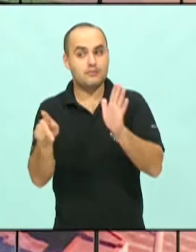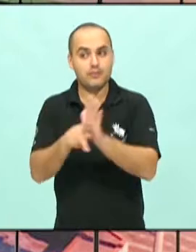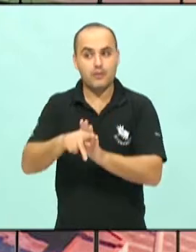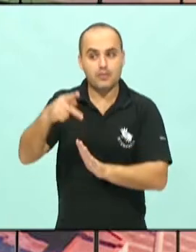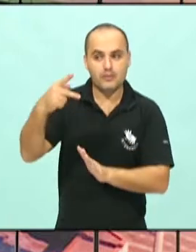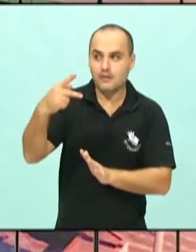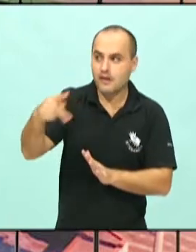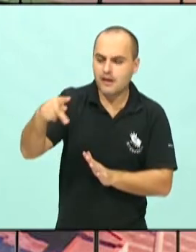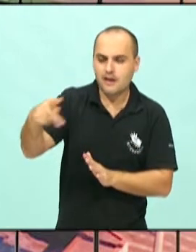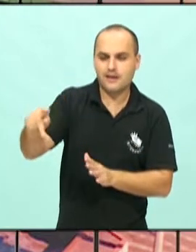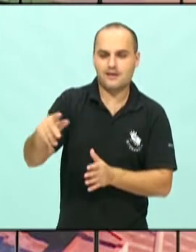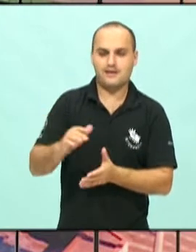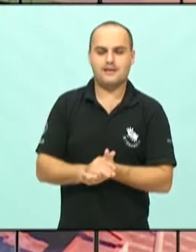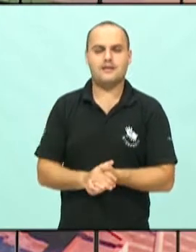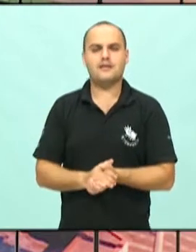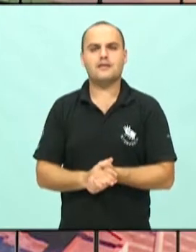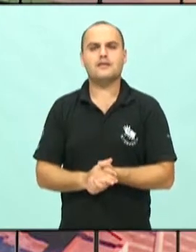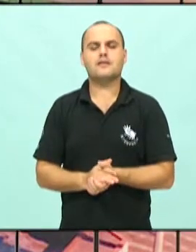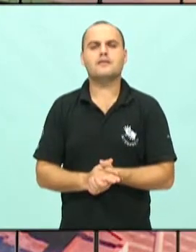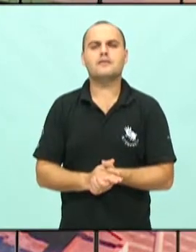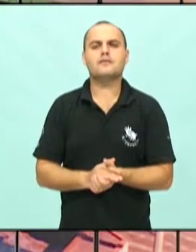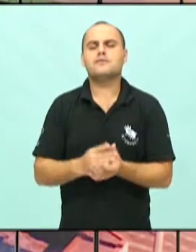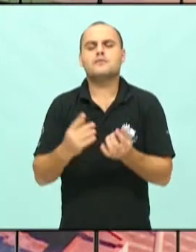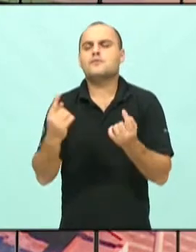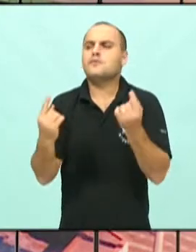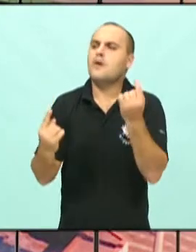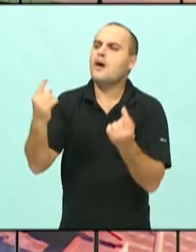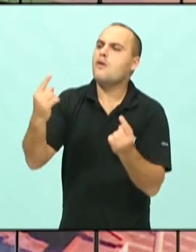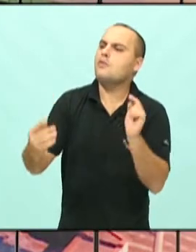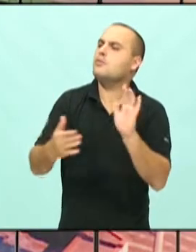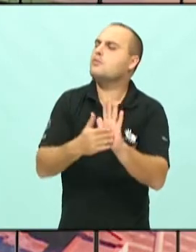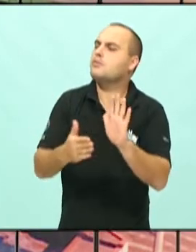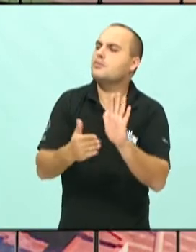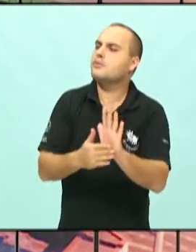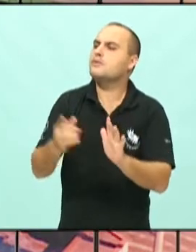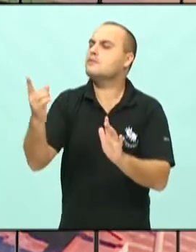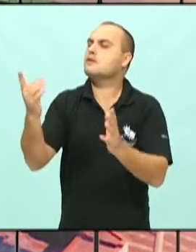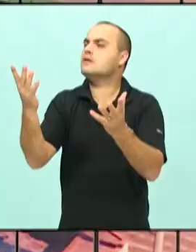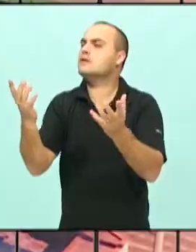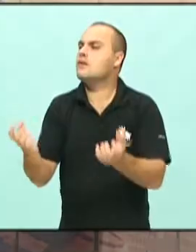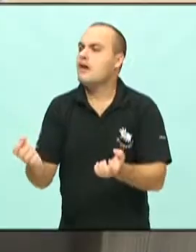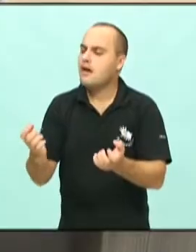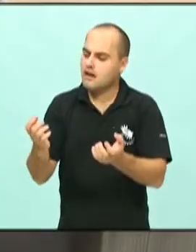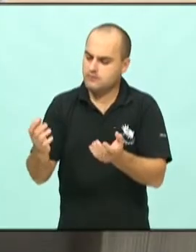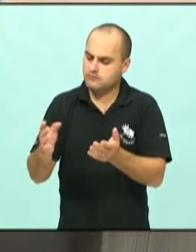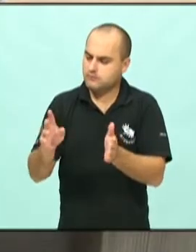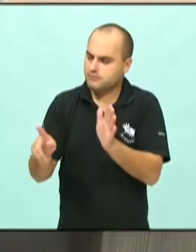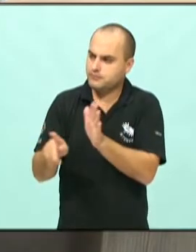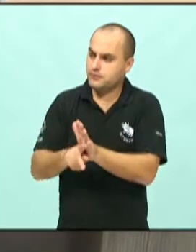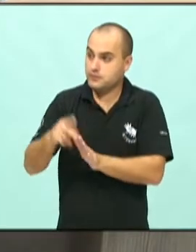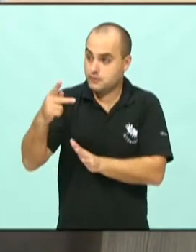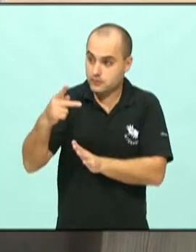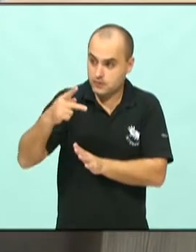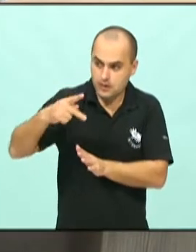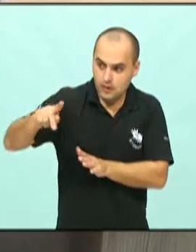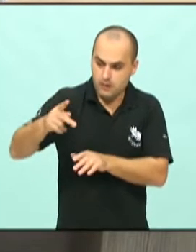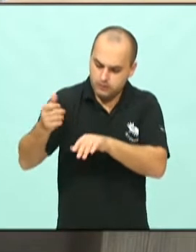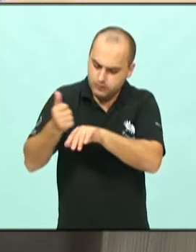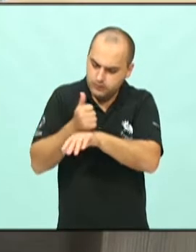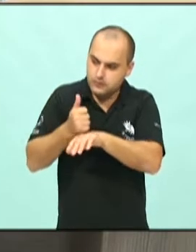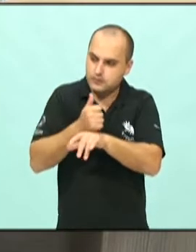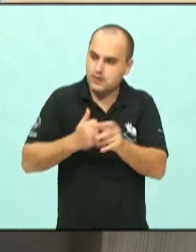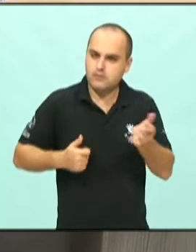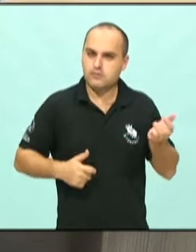que surgiu? Qual a proposta dele? O que você está tentando trazer de novo para a sua carreira musical e